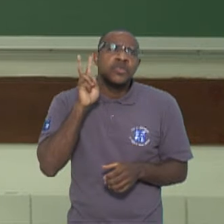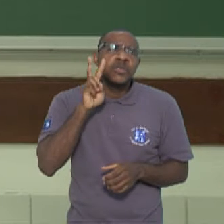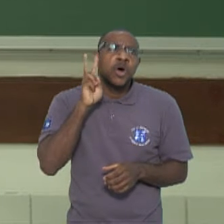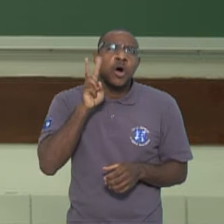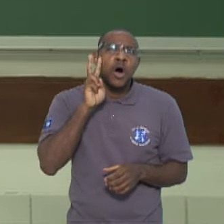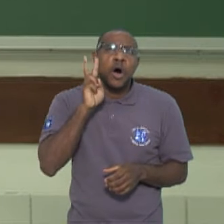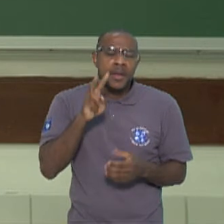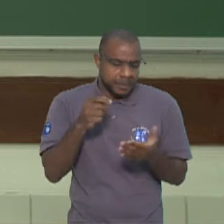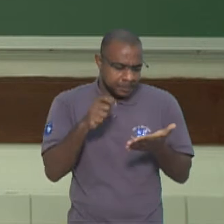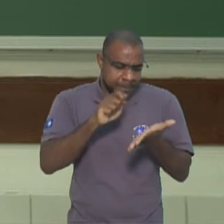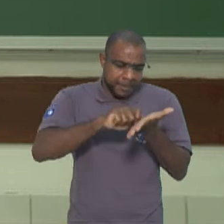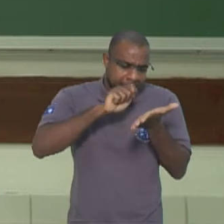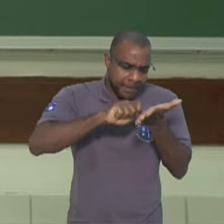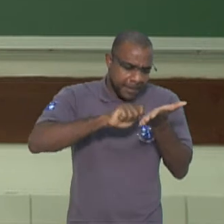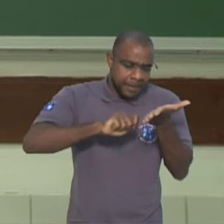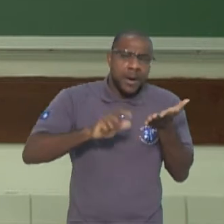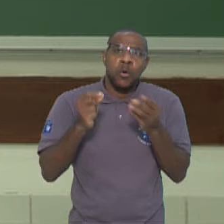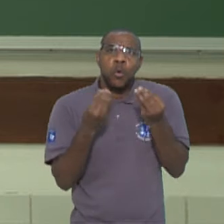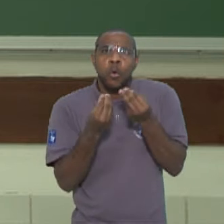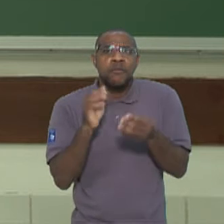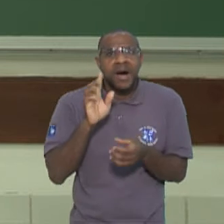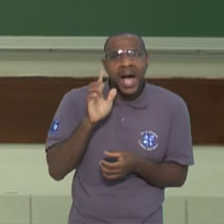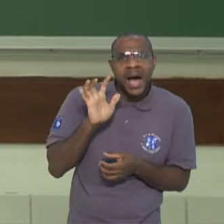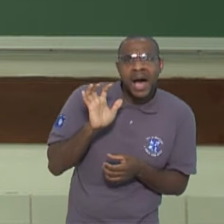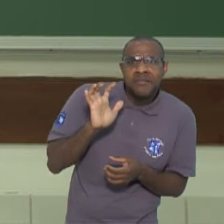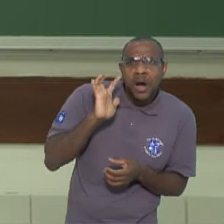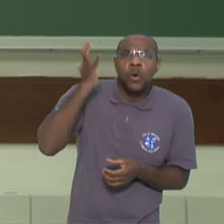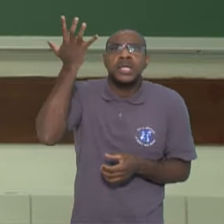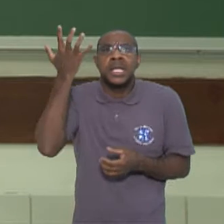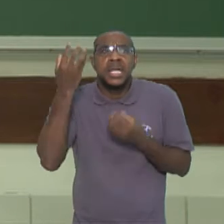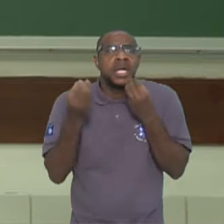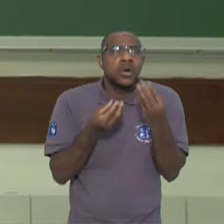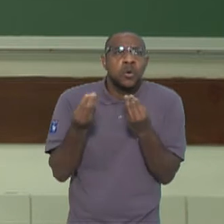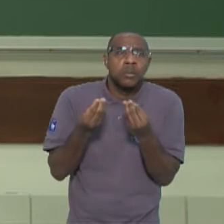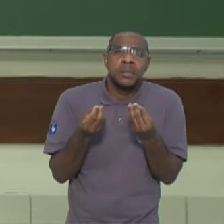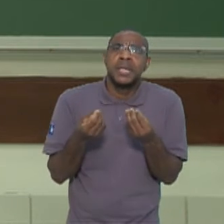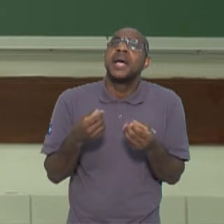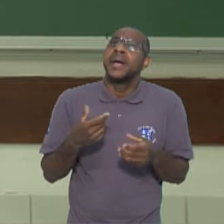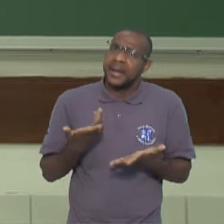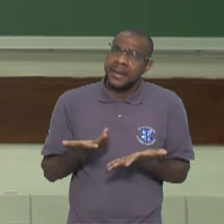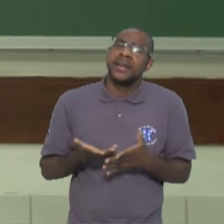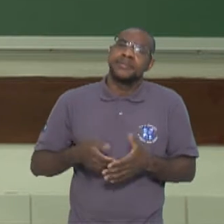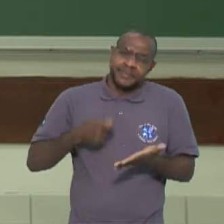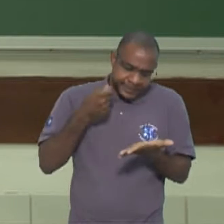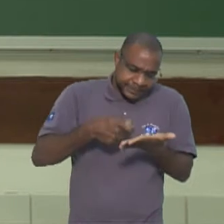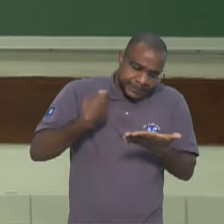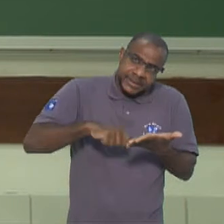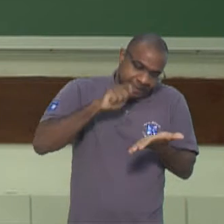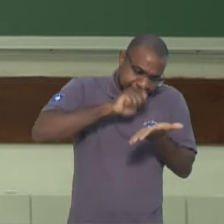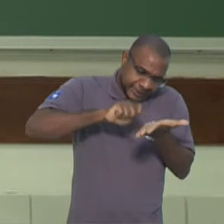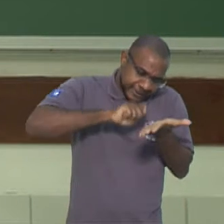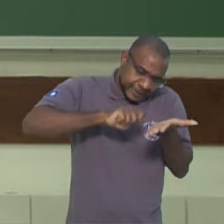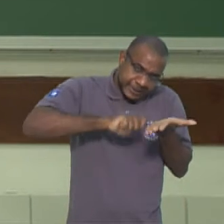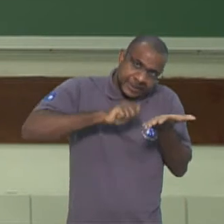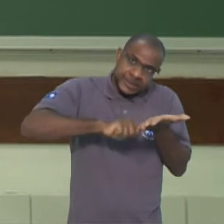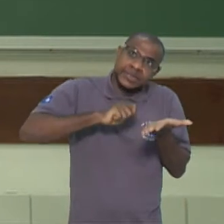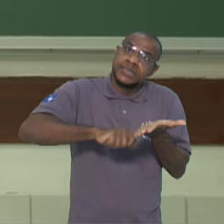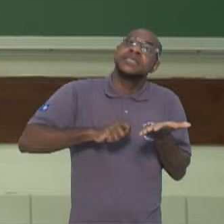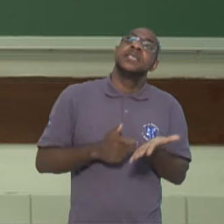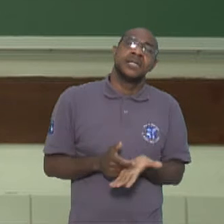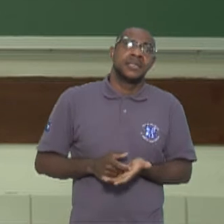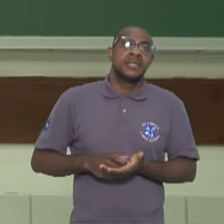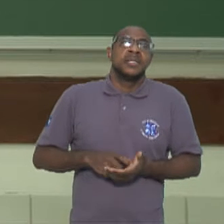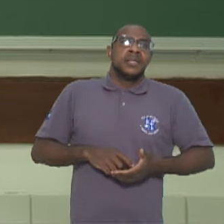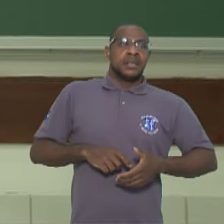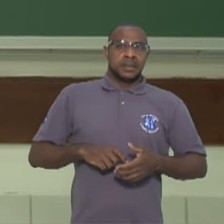elaborar exatamente como ela vai acontecer, principalmente para ser filmada, ela demanda muito trabalho, muita revisão, porque